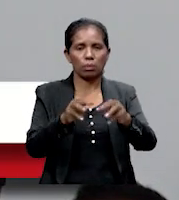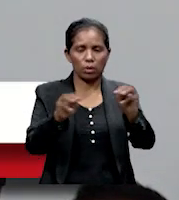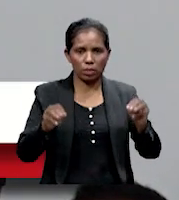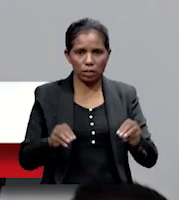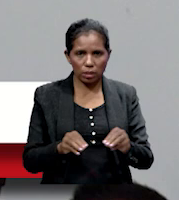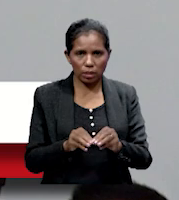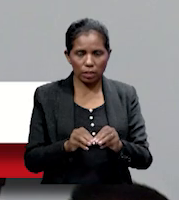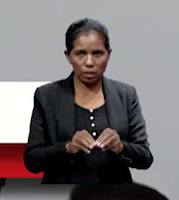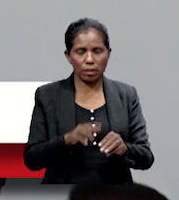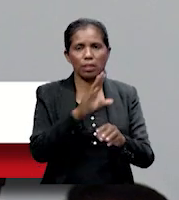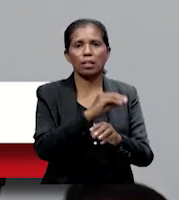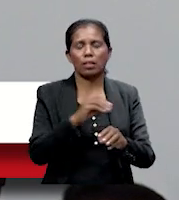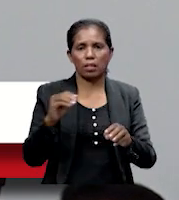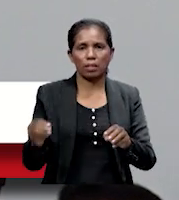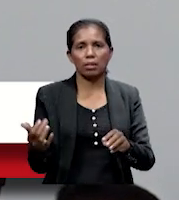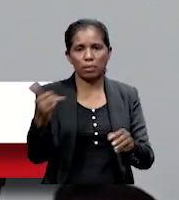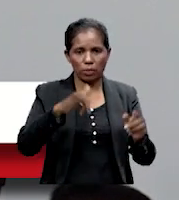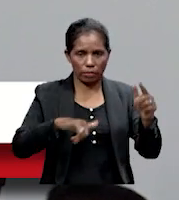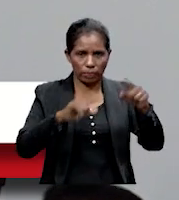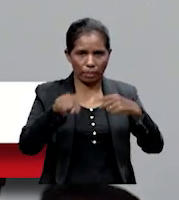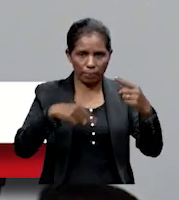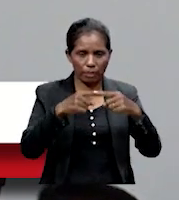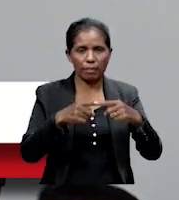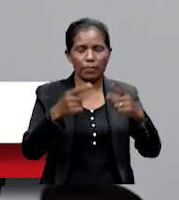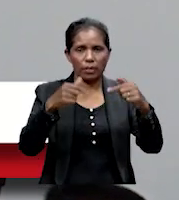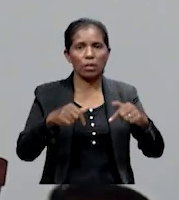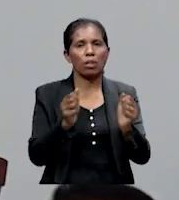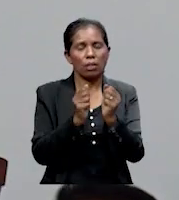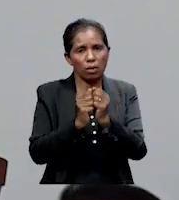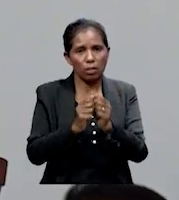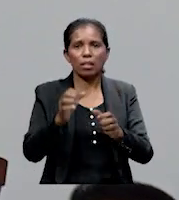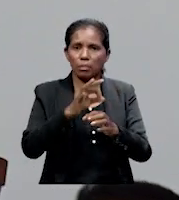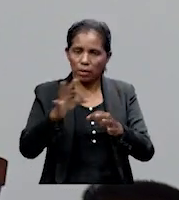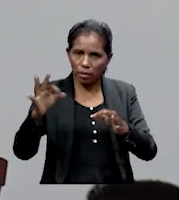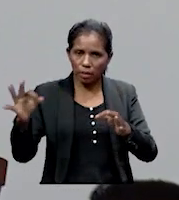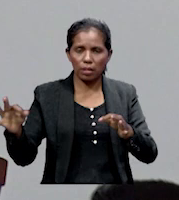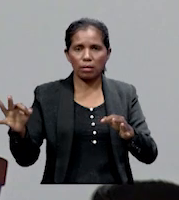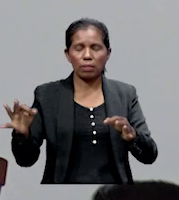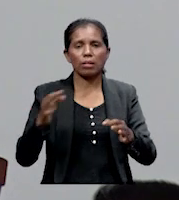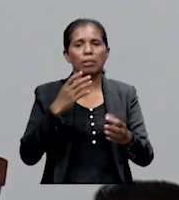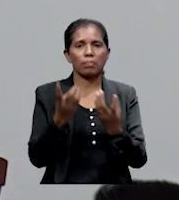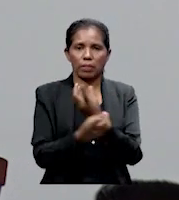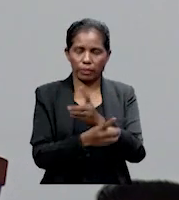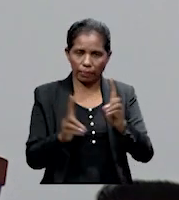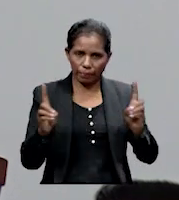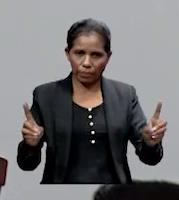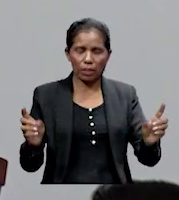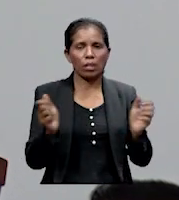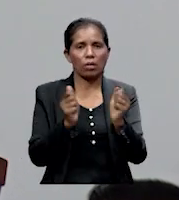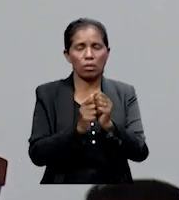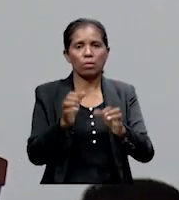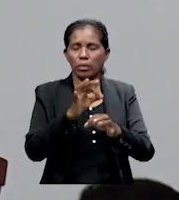kamarada elezi kamarada sira mai ho espiritu ida demokratik ho espiritu ida